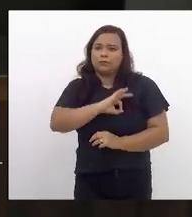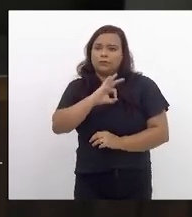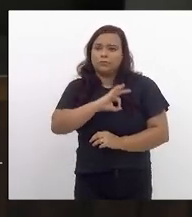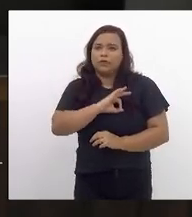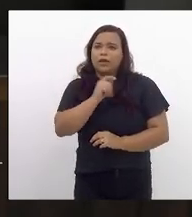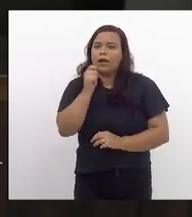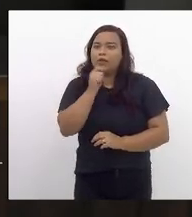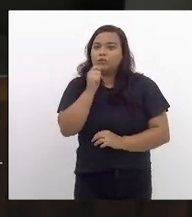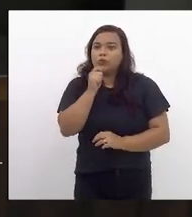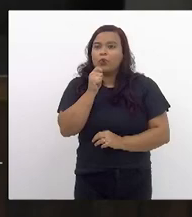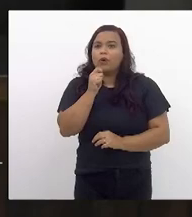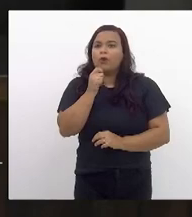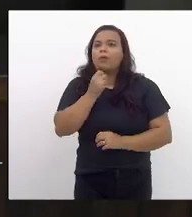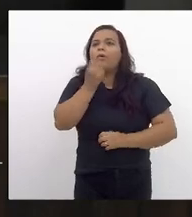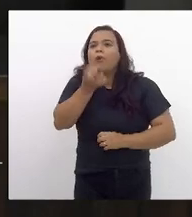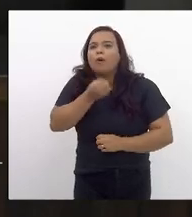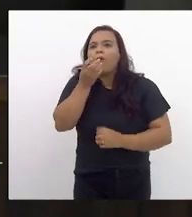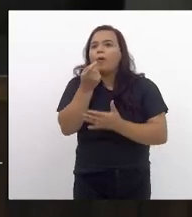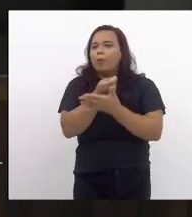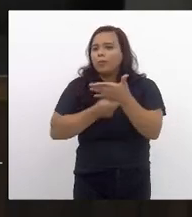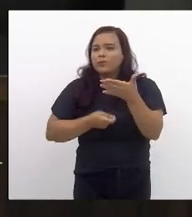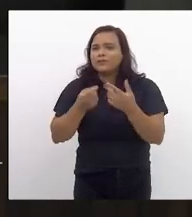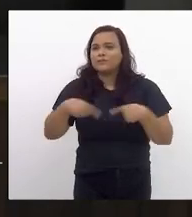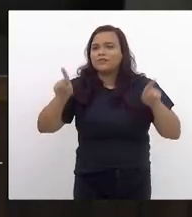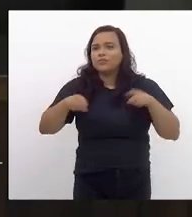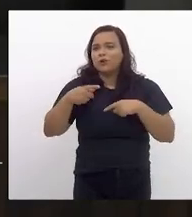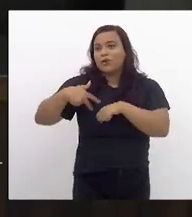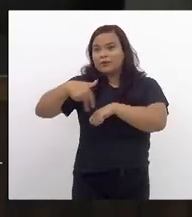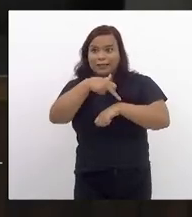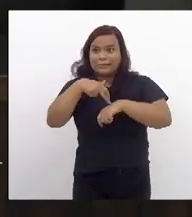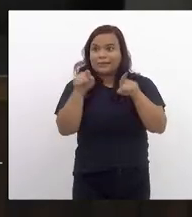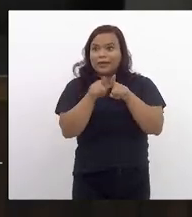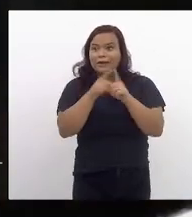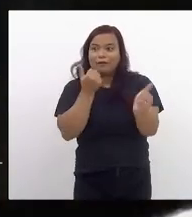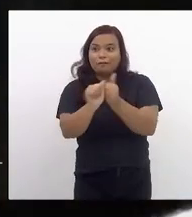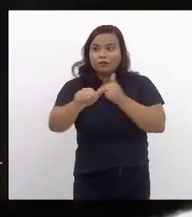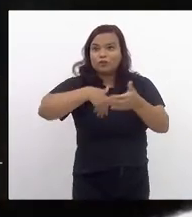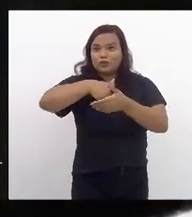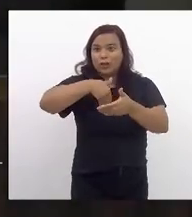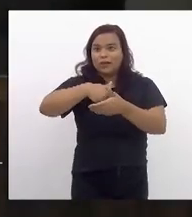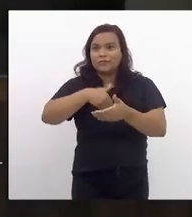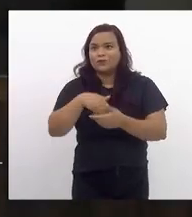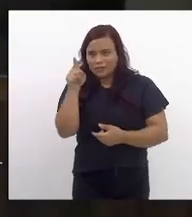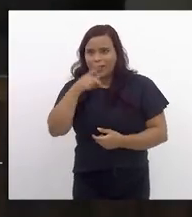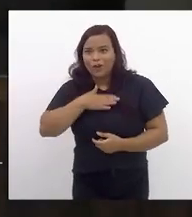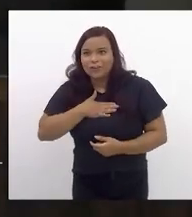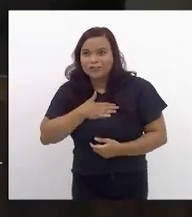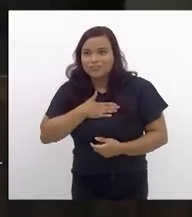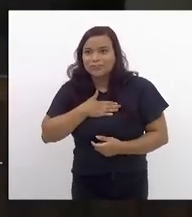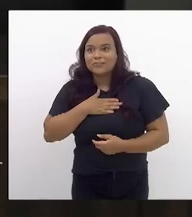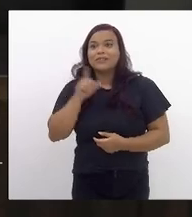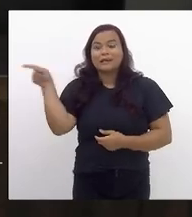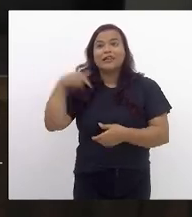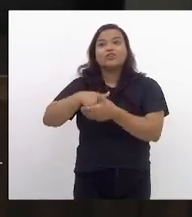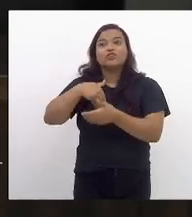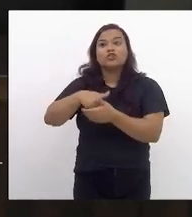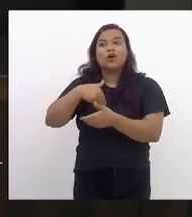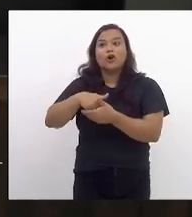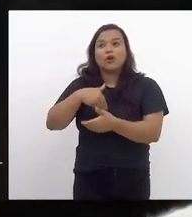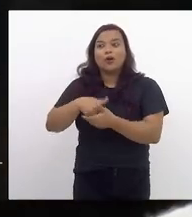ator, compositor, dançarino e jogador de futebol. Gostou? É. Jogou na ponta direita de